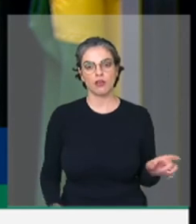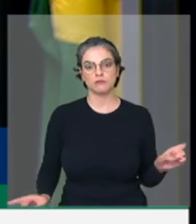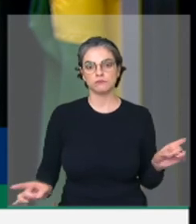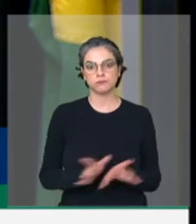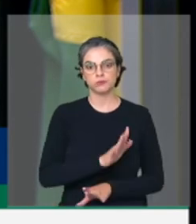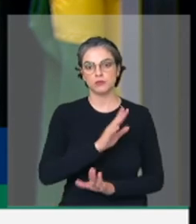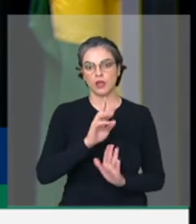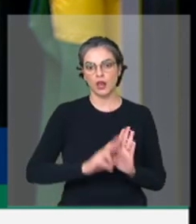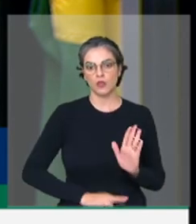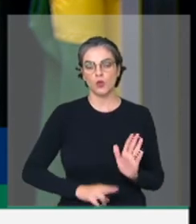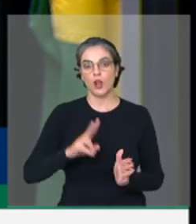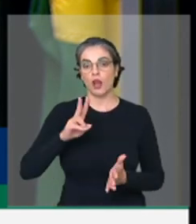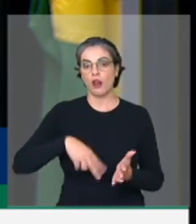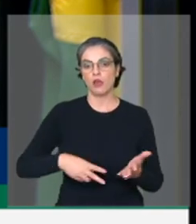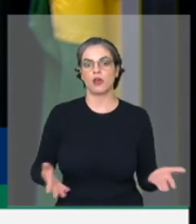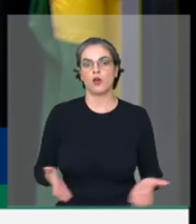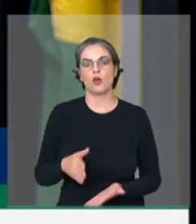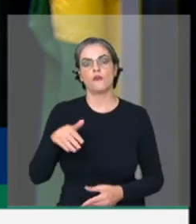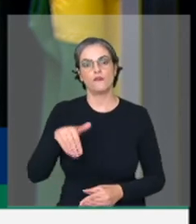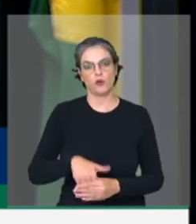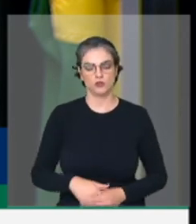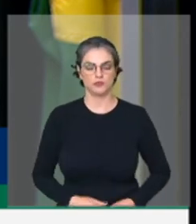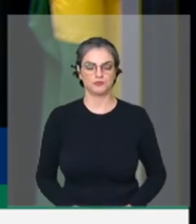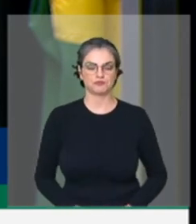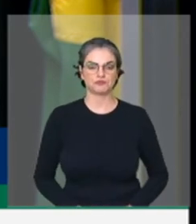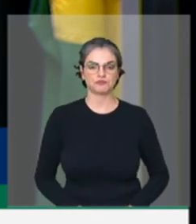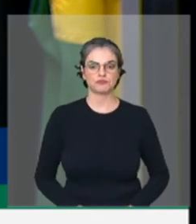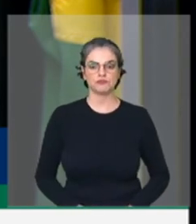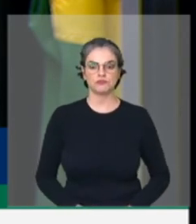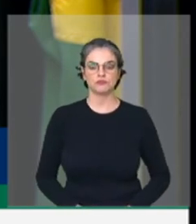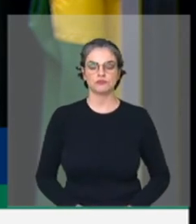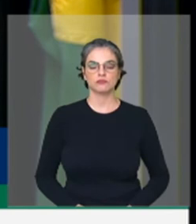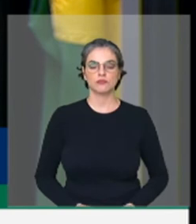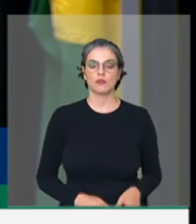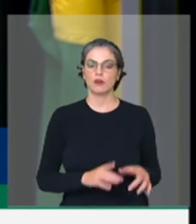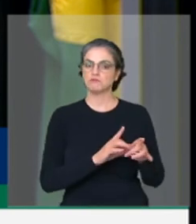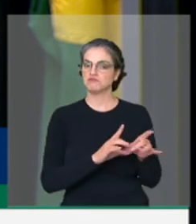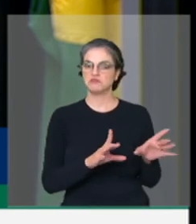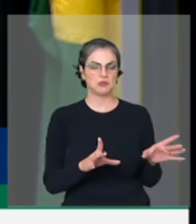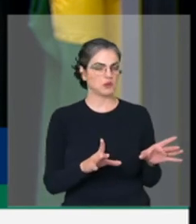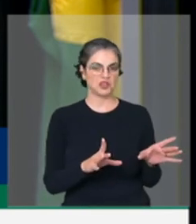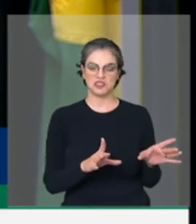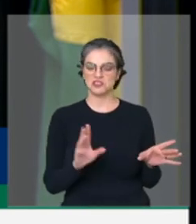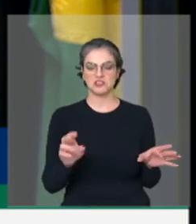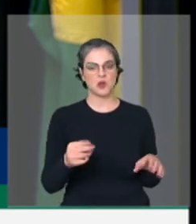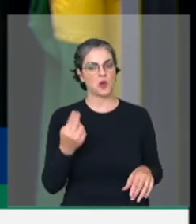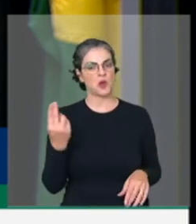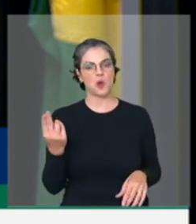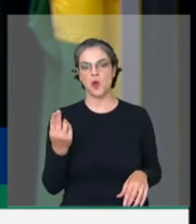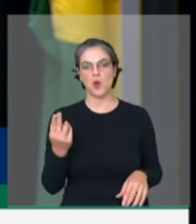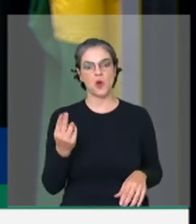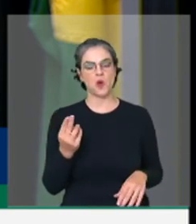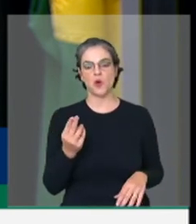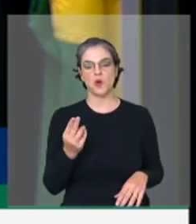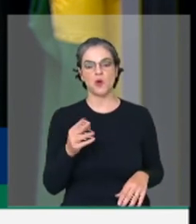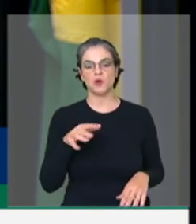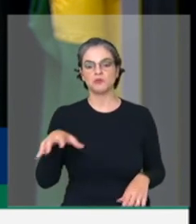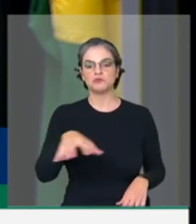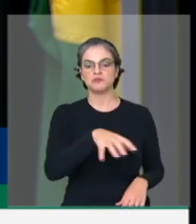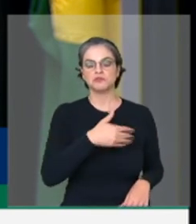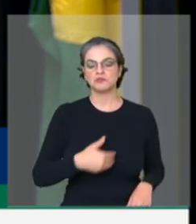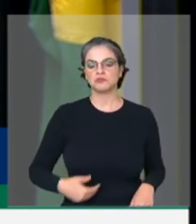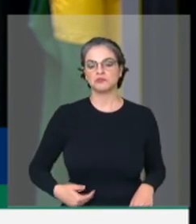voto. Nem a democracia, nem as instituições brasileiras são ideais e, com